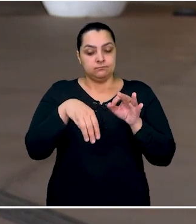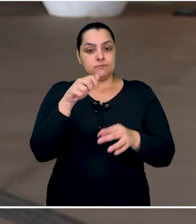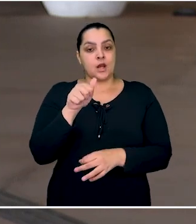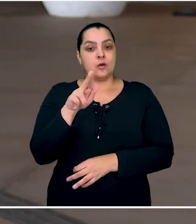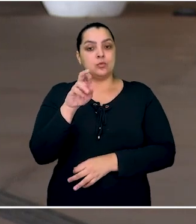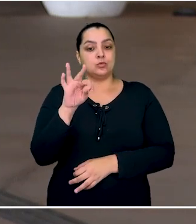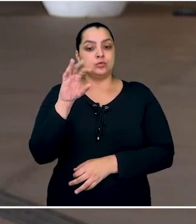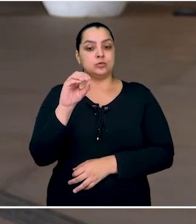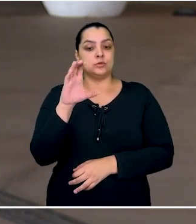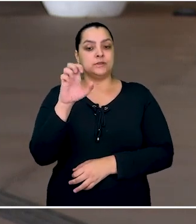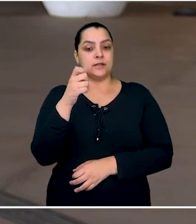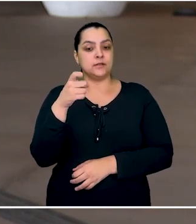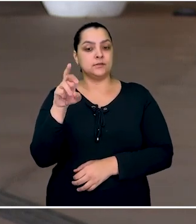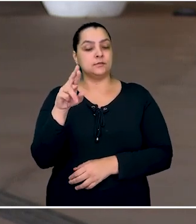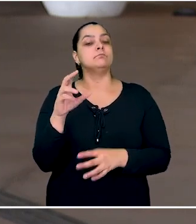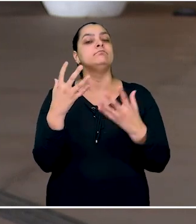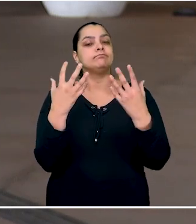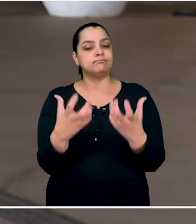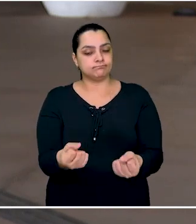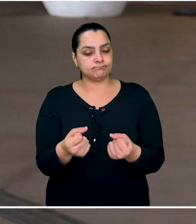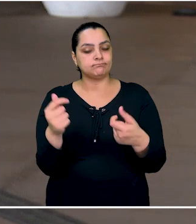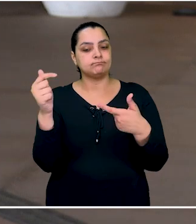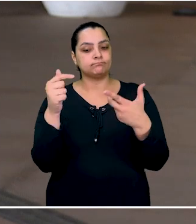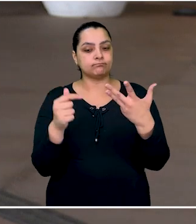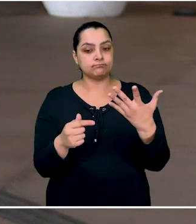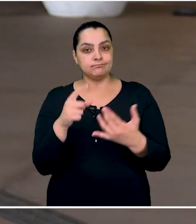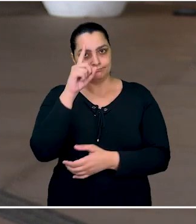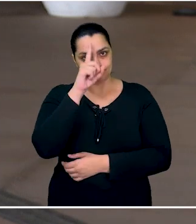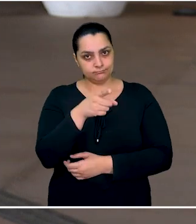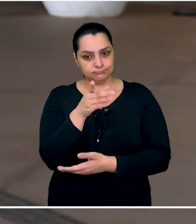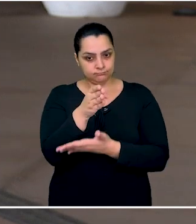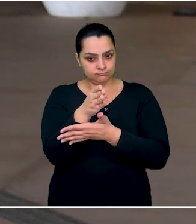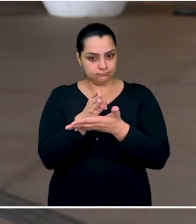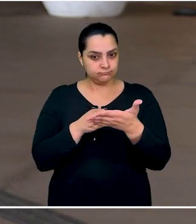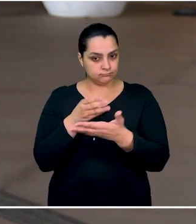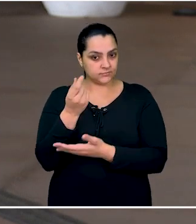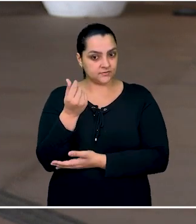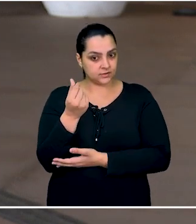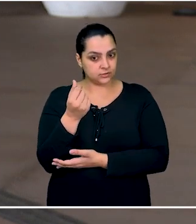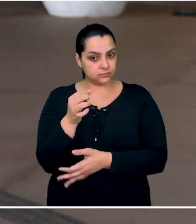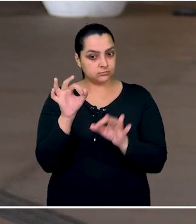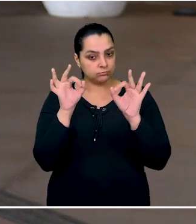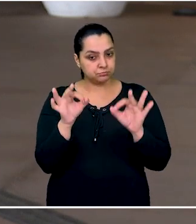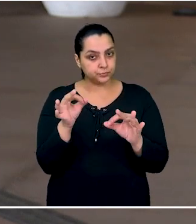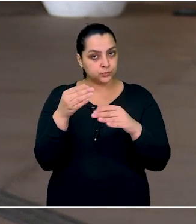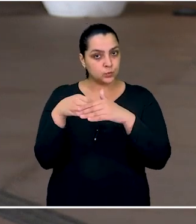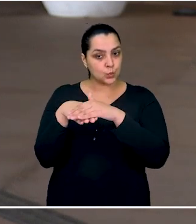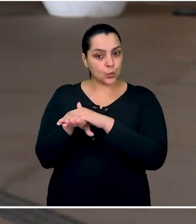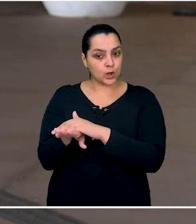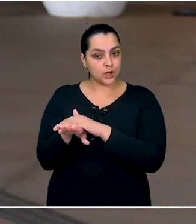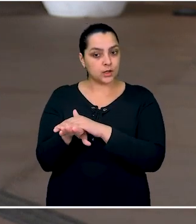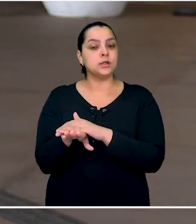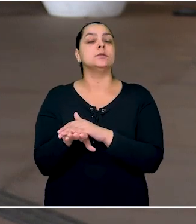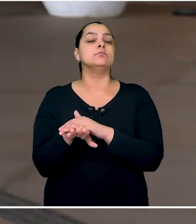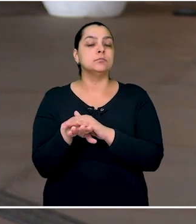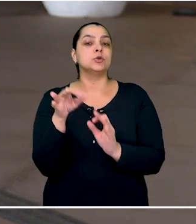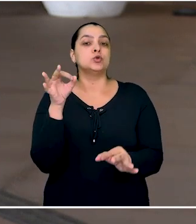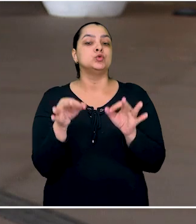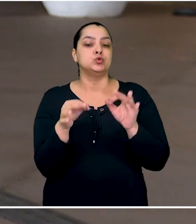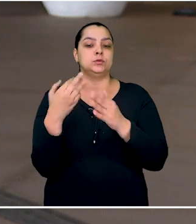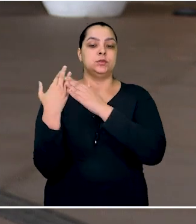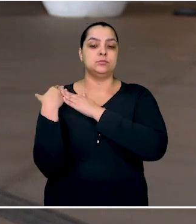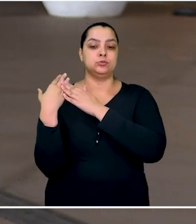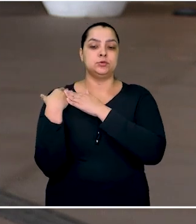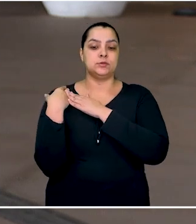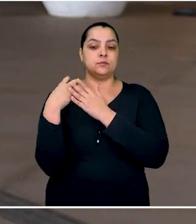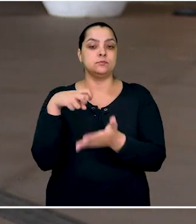ministro Augusto César, aceitou as condições e determinou que a repartição do valor seja reservada ao juízo